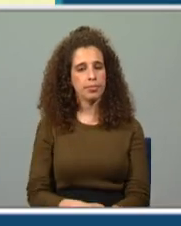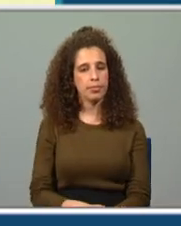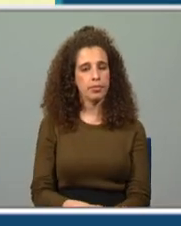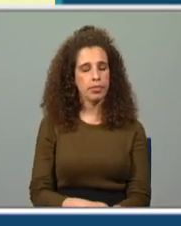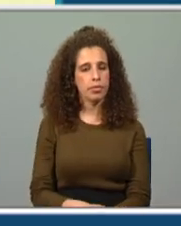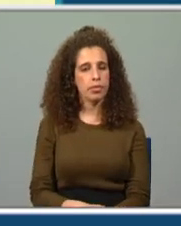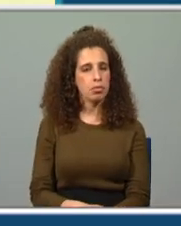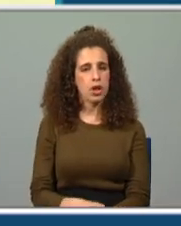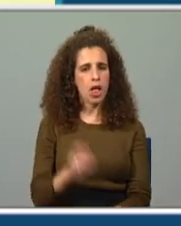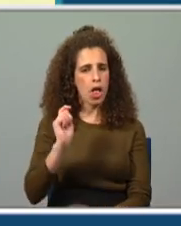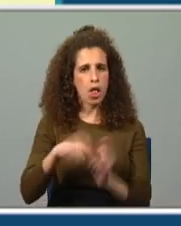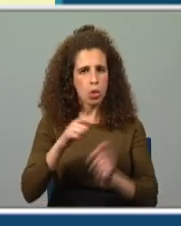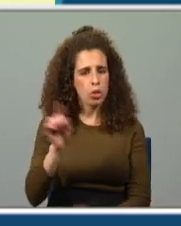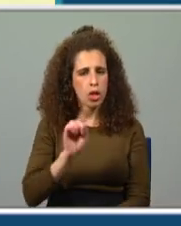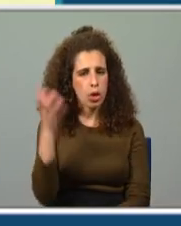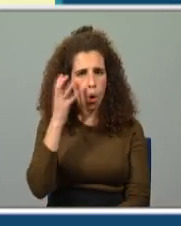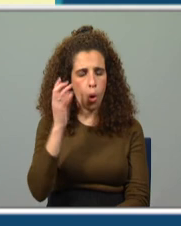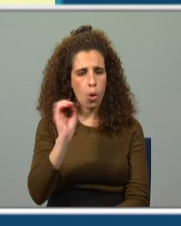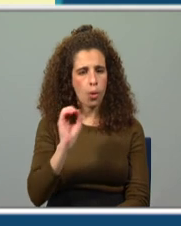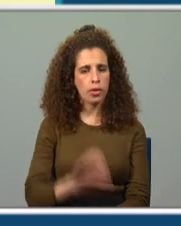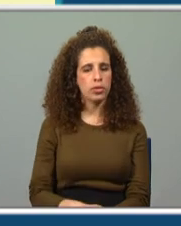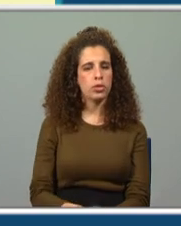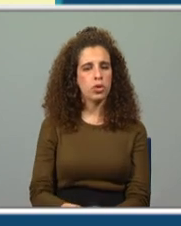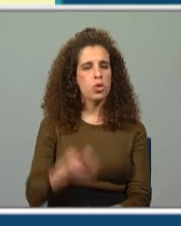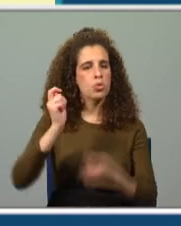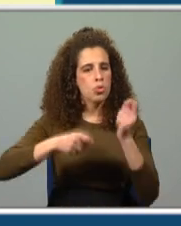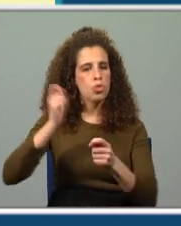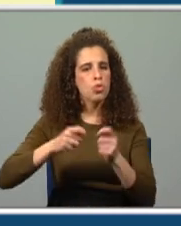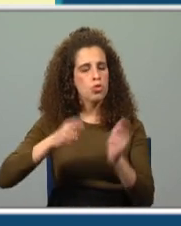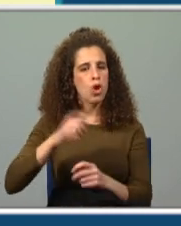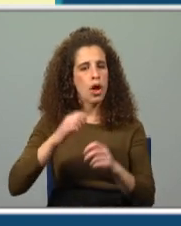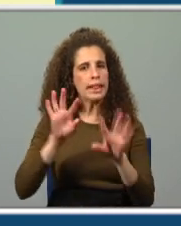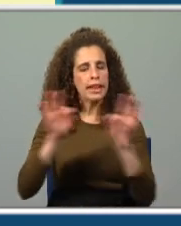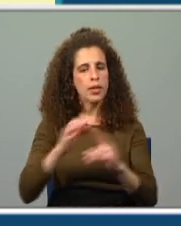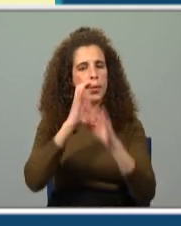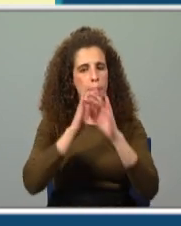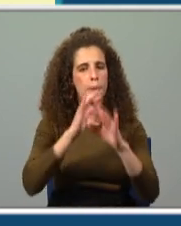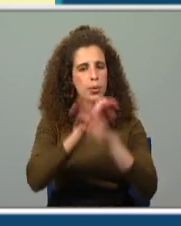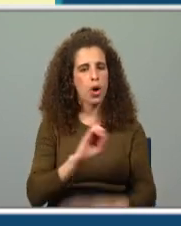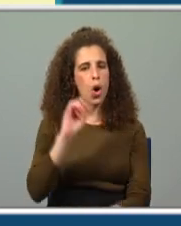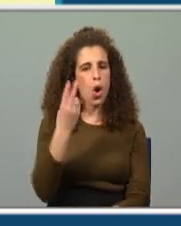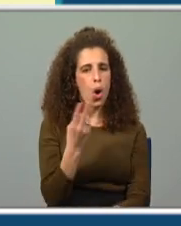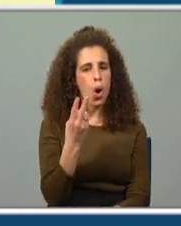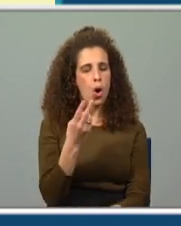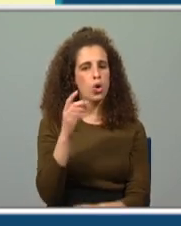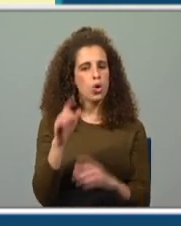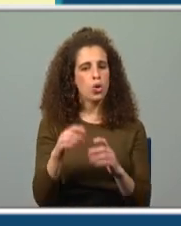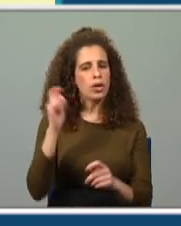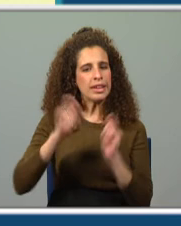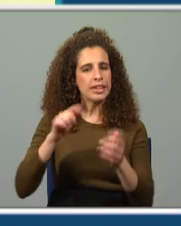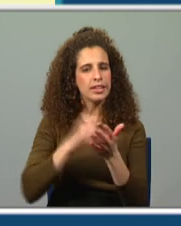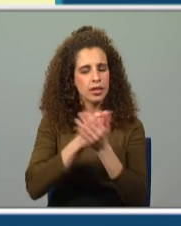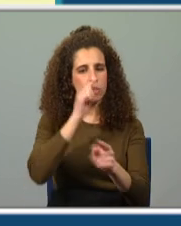também não tocava? O tambor tocava como uma flauta ou tocava sempre o